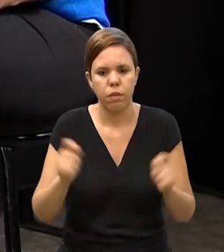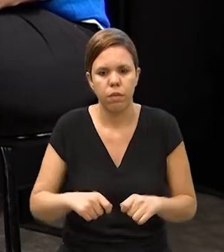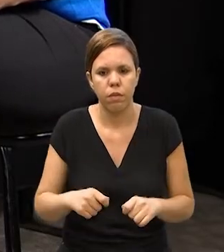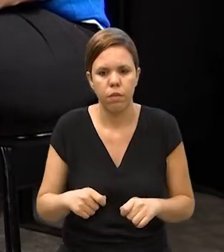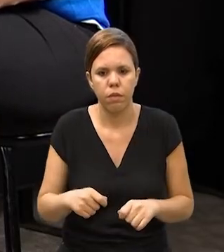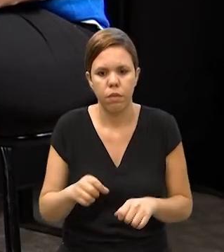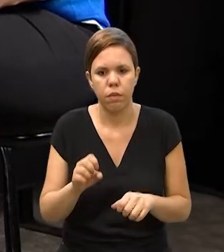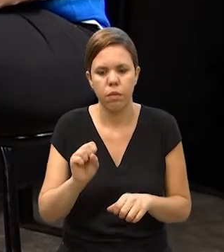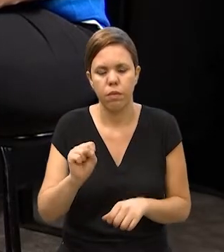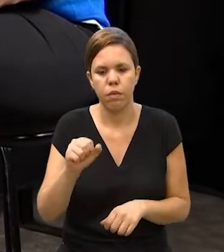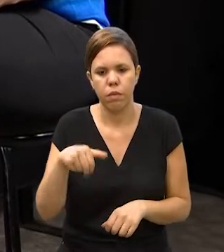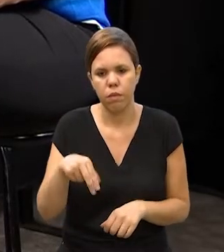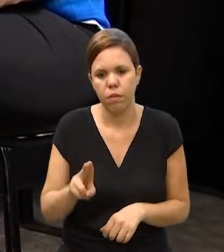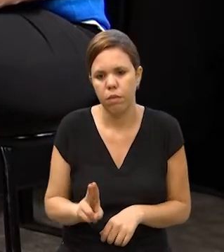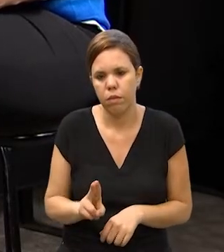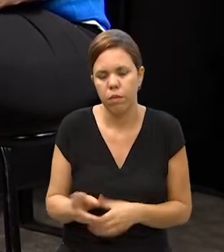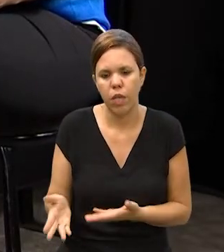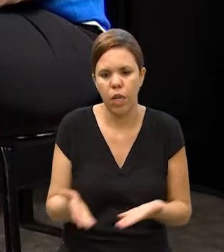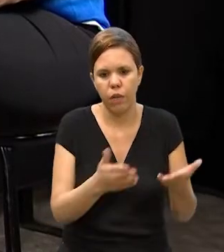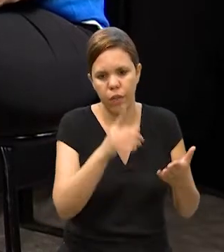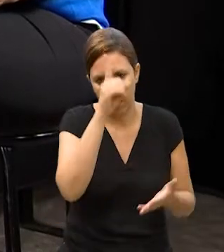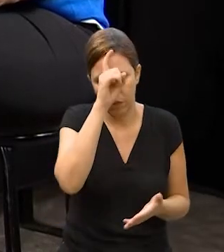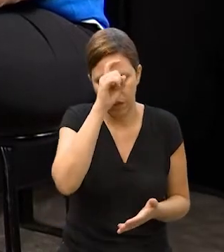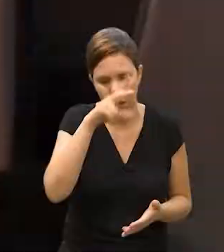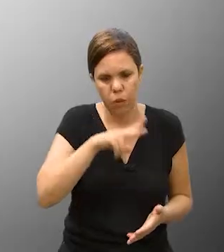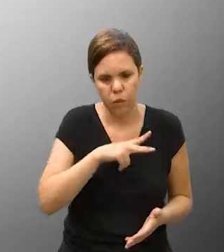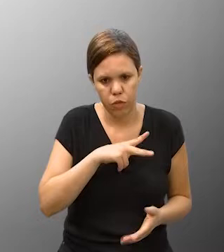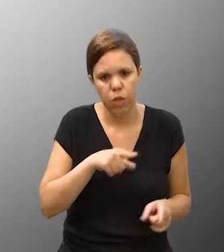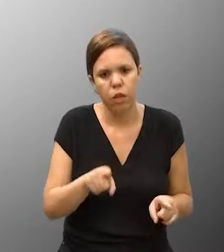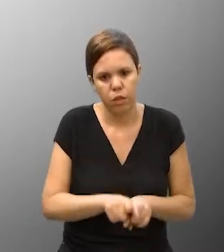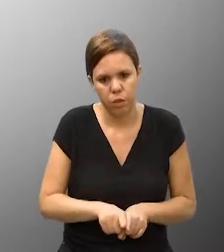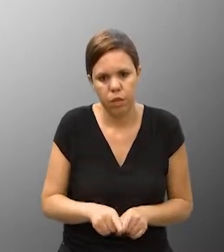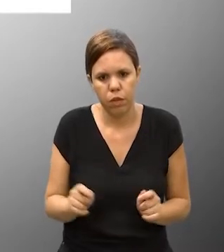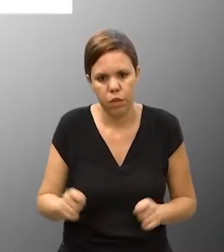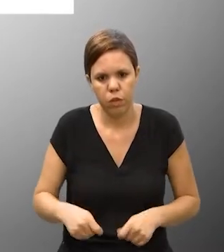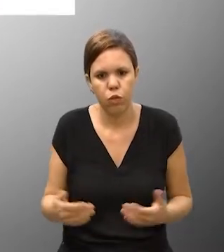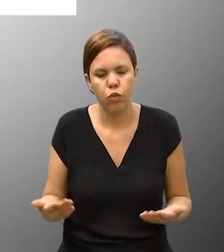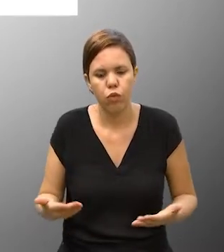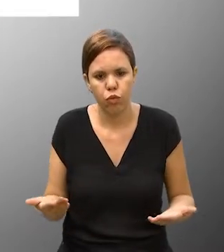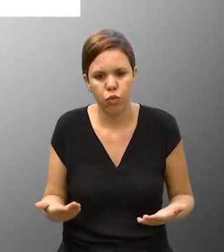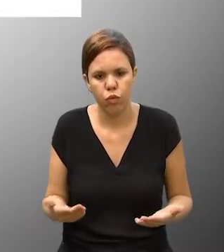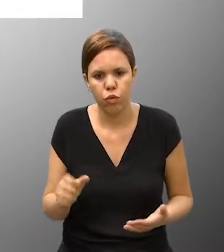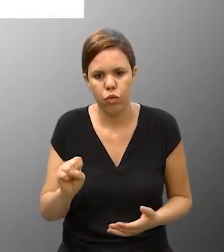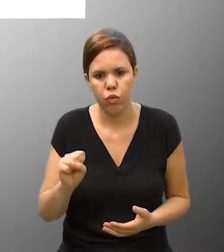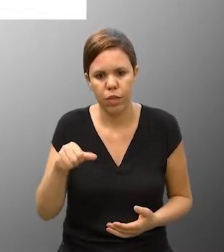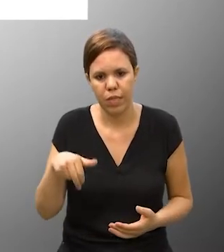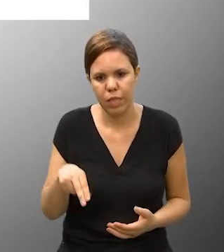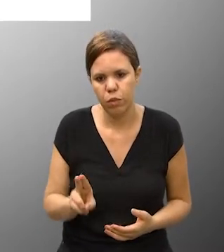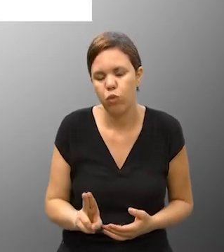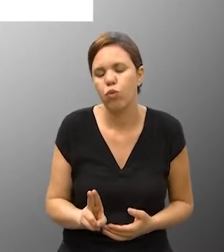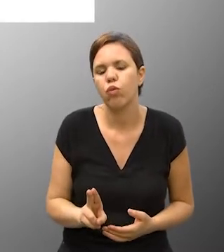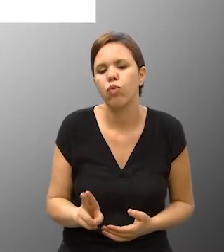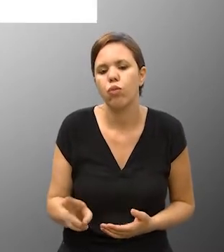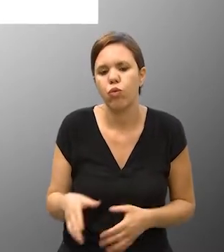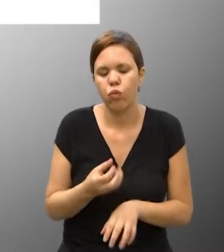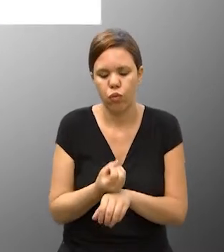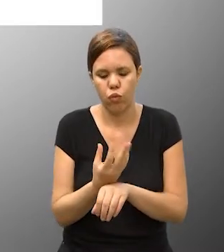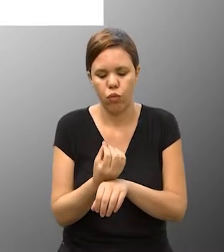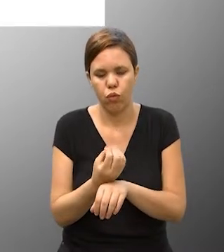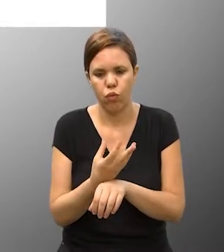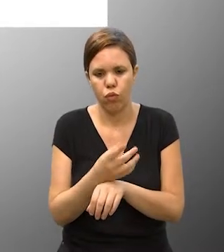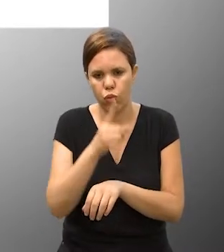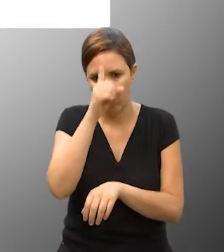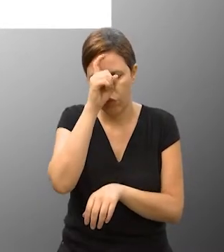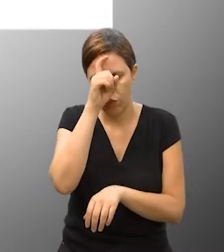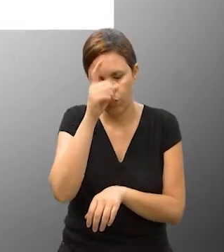do SAMU levar os pacientes também para hospitais particulares. Hoje o SAMU ele só leva a